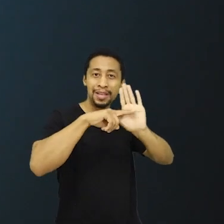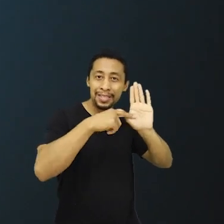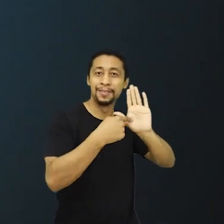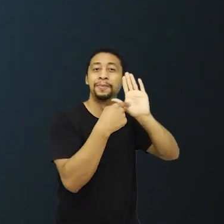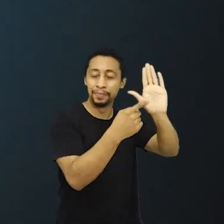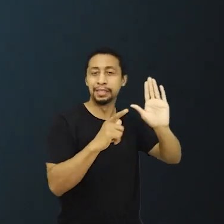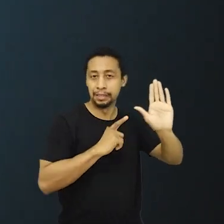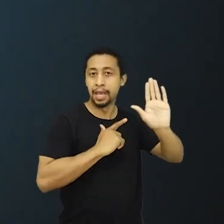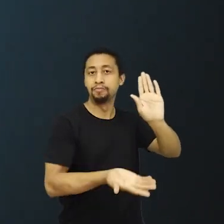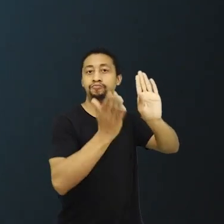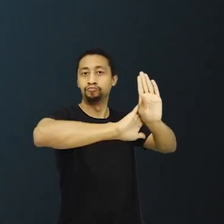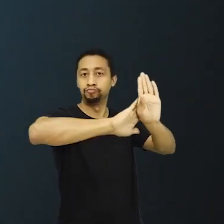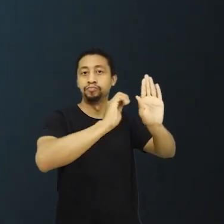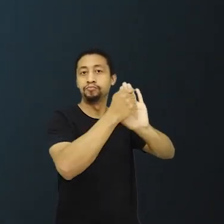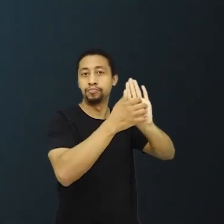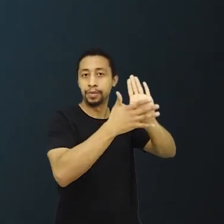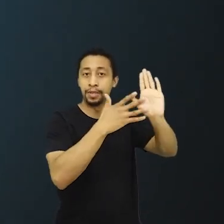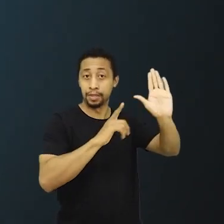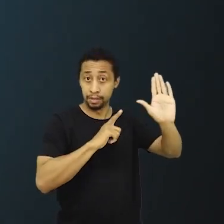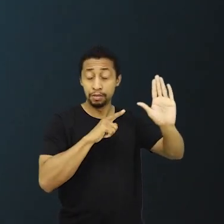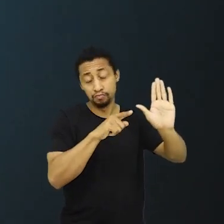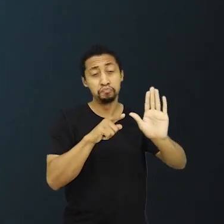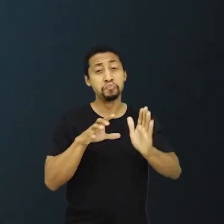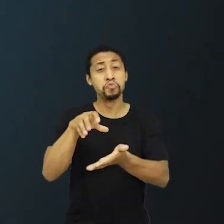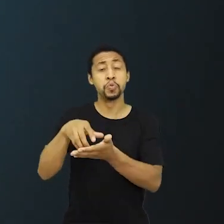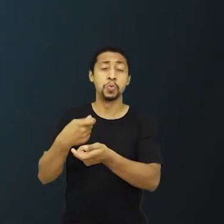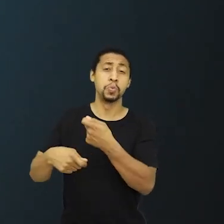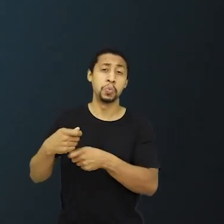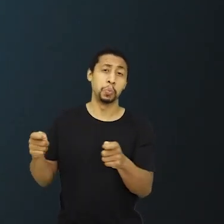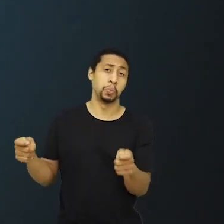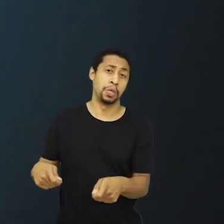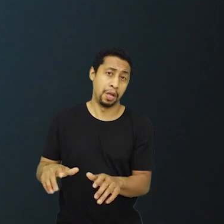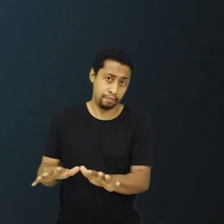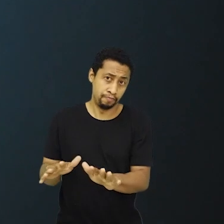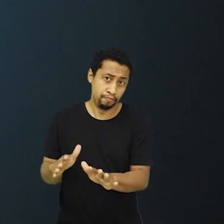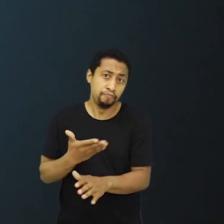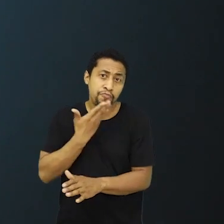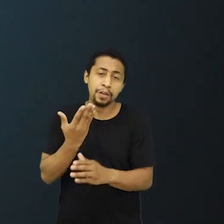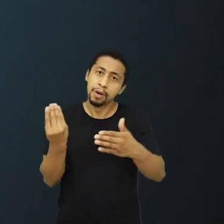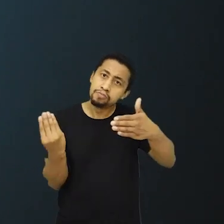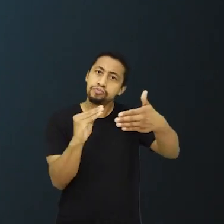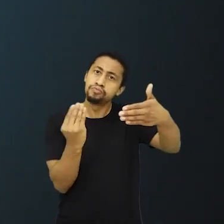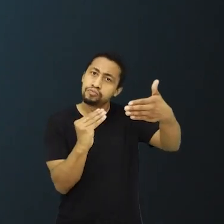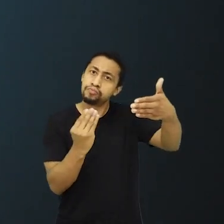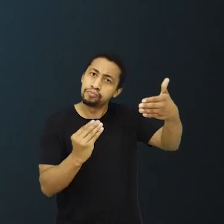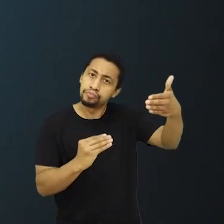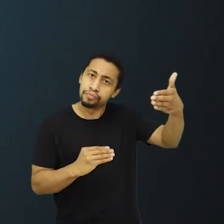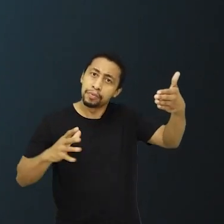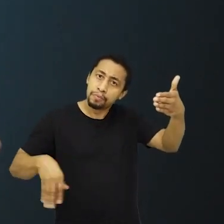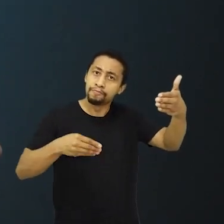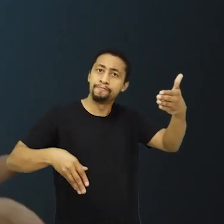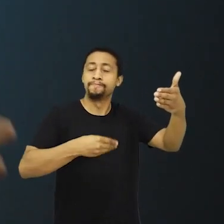back-end, que é também fácil do Instituto administrar para inserir novas coisas conforme elas